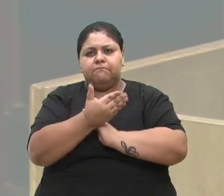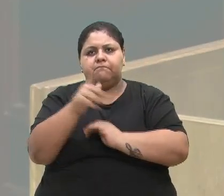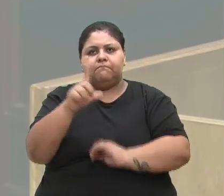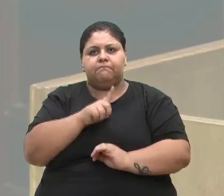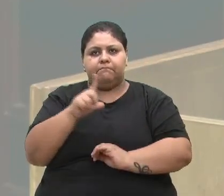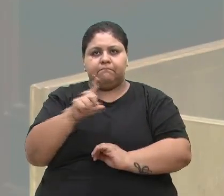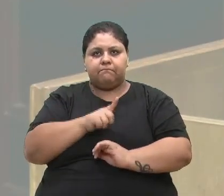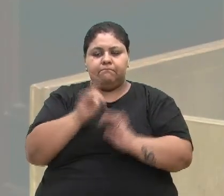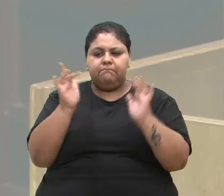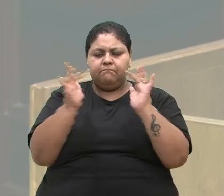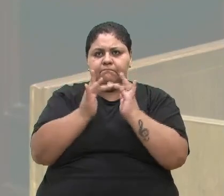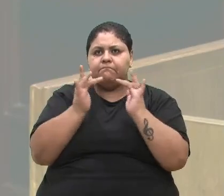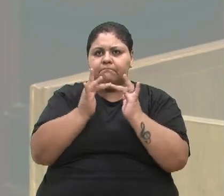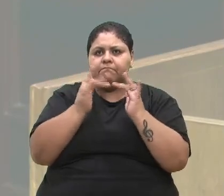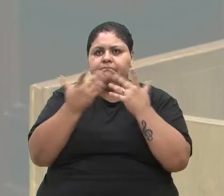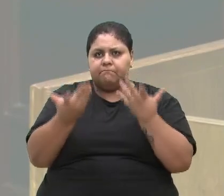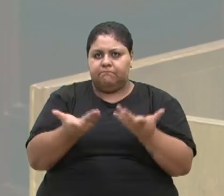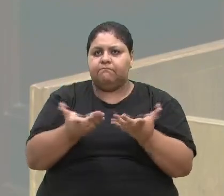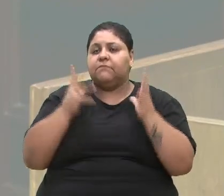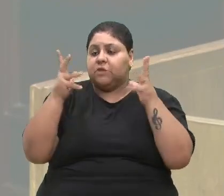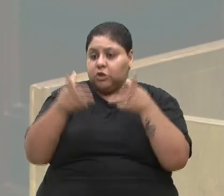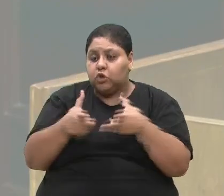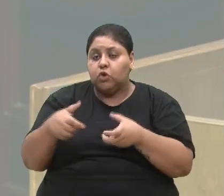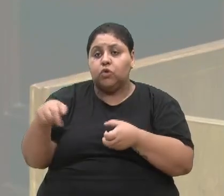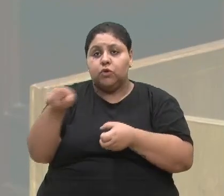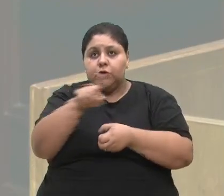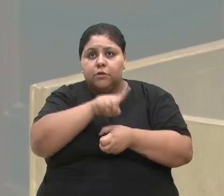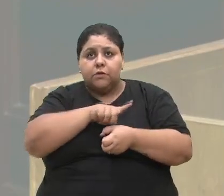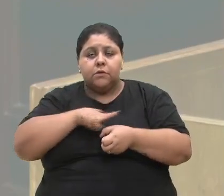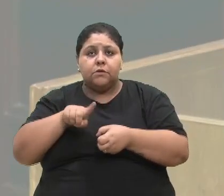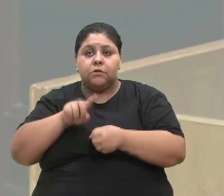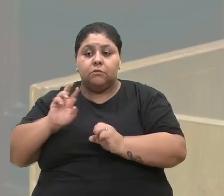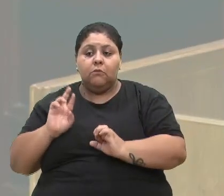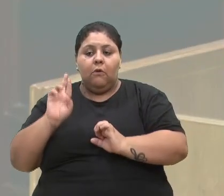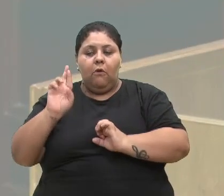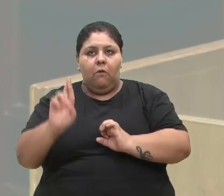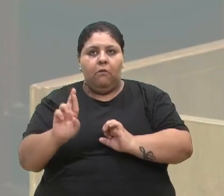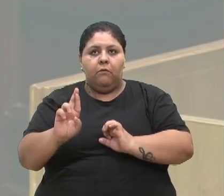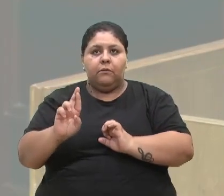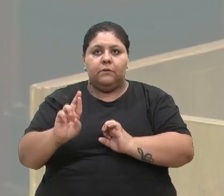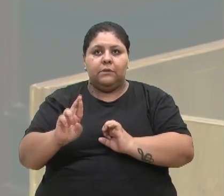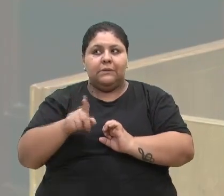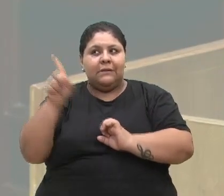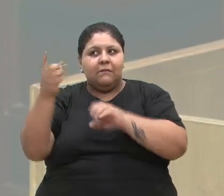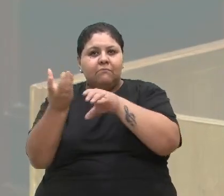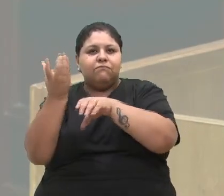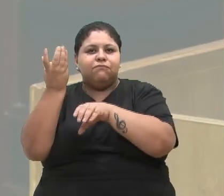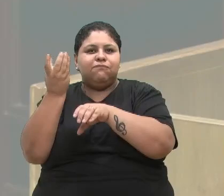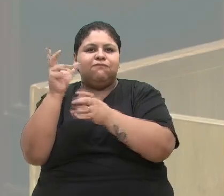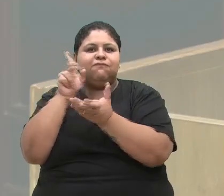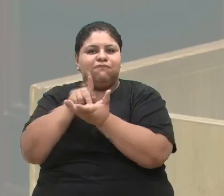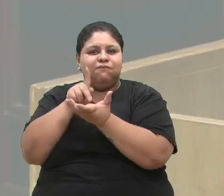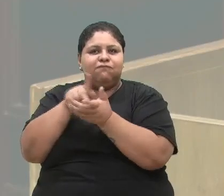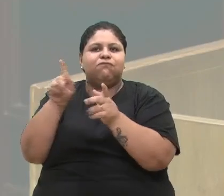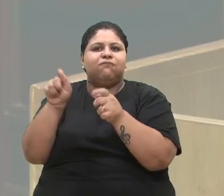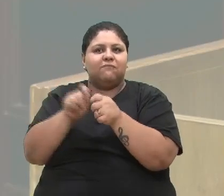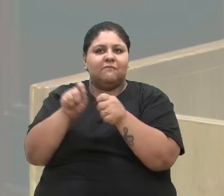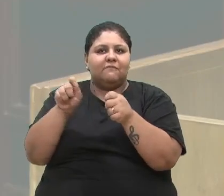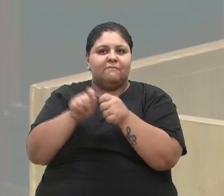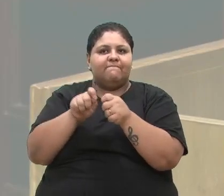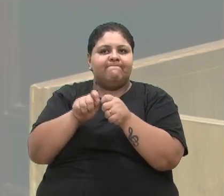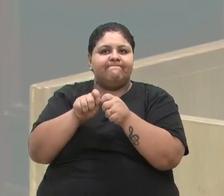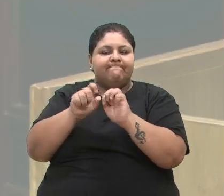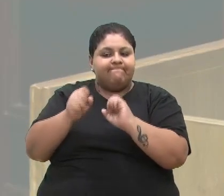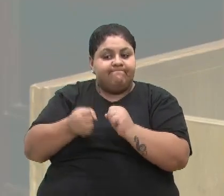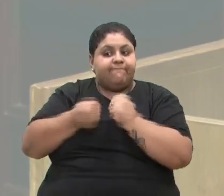esse contato, né, e que a todos nós que temos nossos representantes lá em Brasília, para realmente a gente fazer uma força